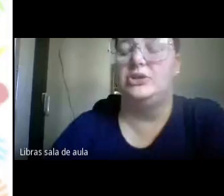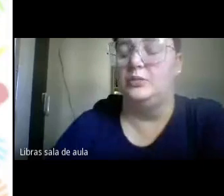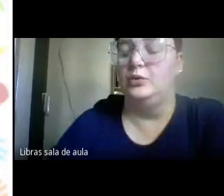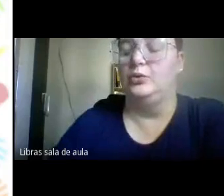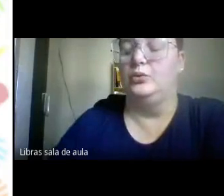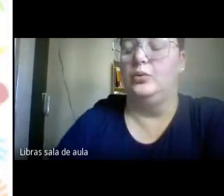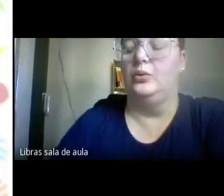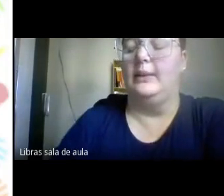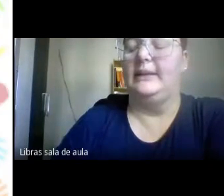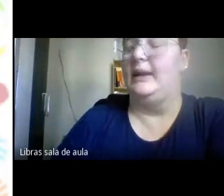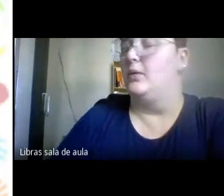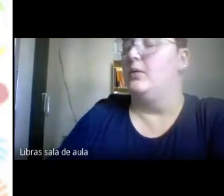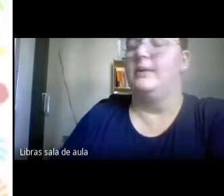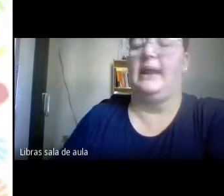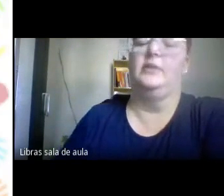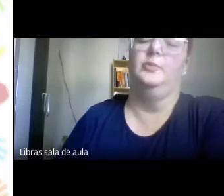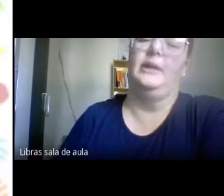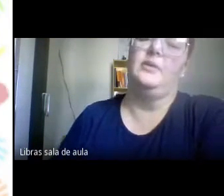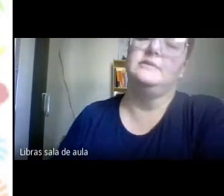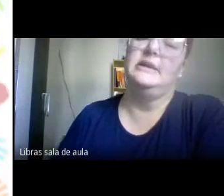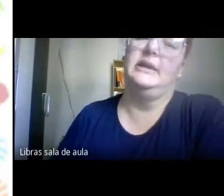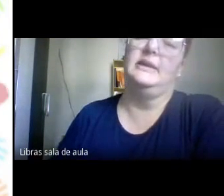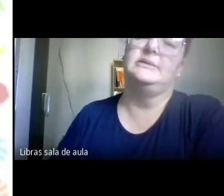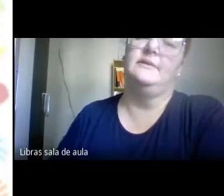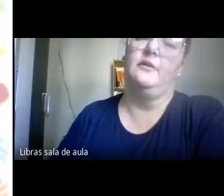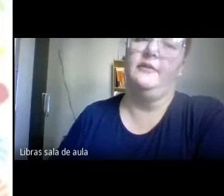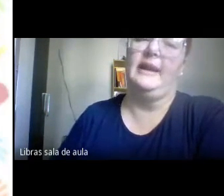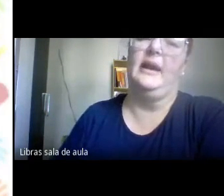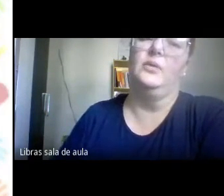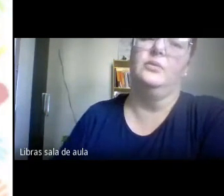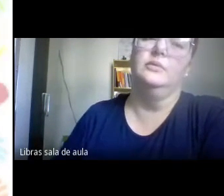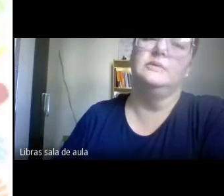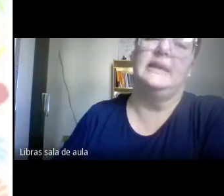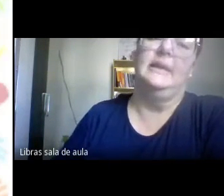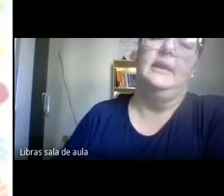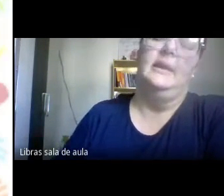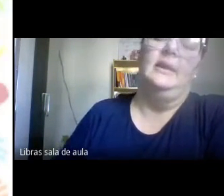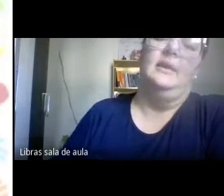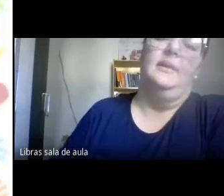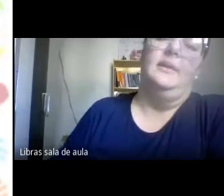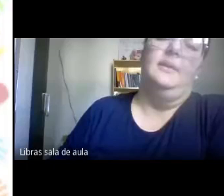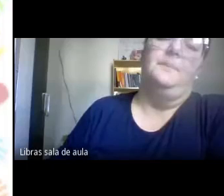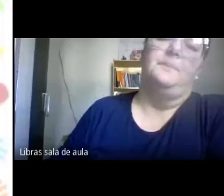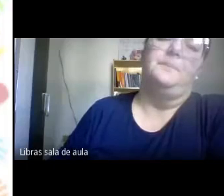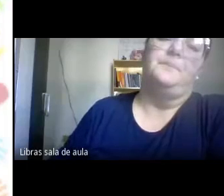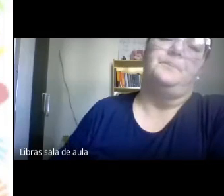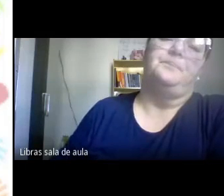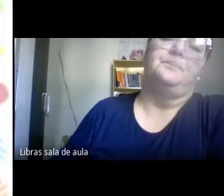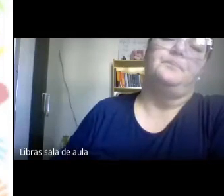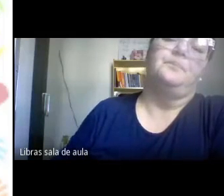desse estímulo do material concreto para conseguir desenvolver cálculos, né?